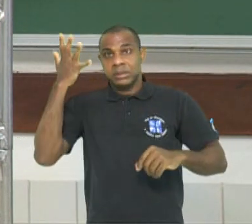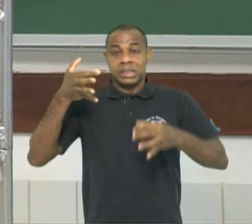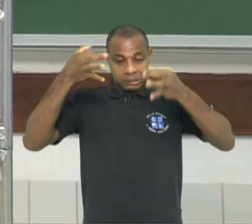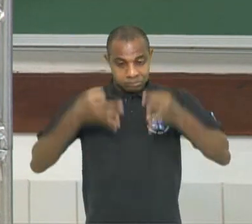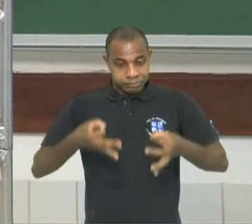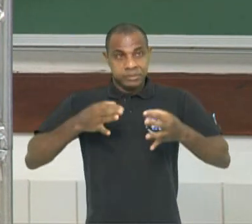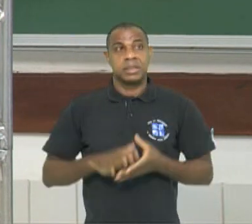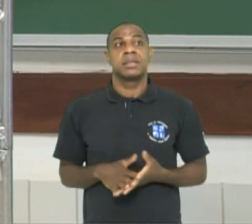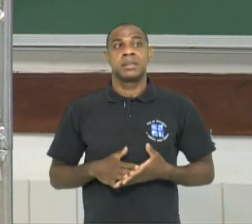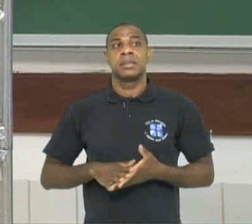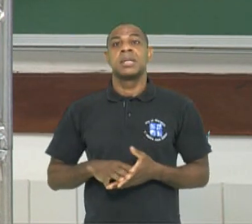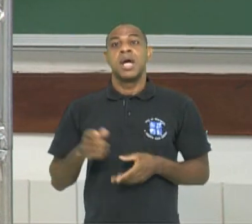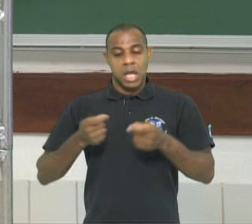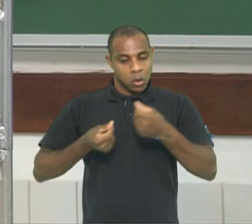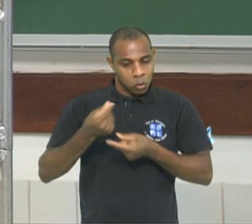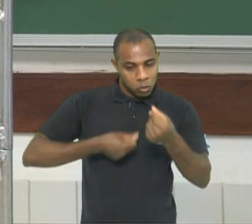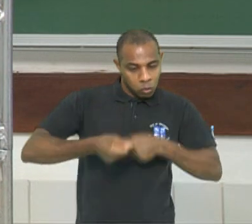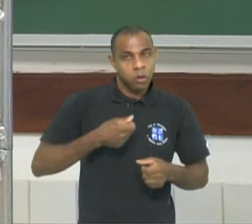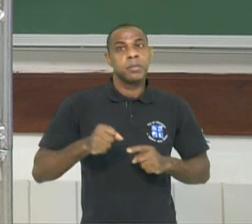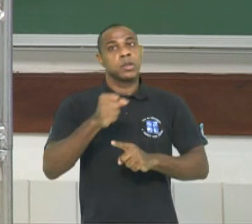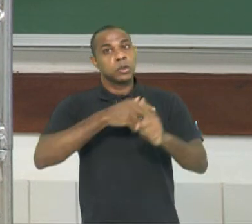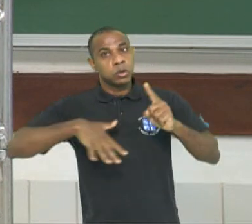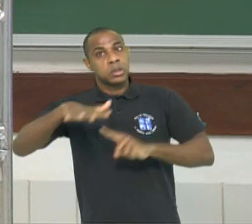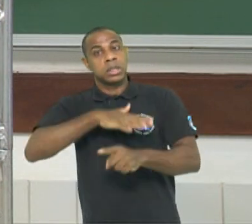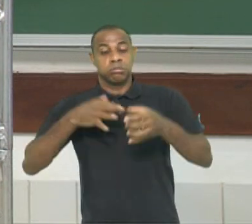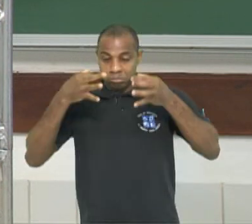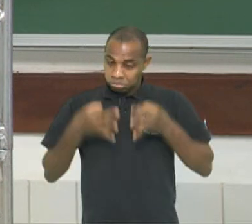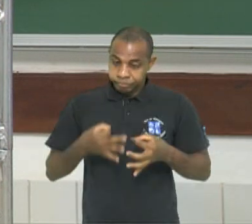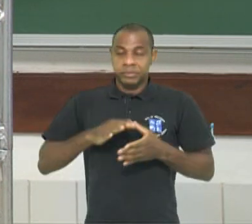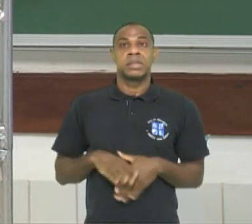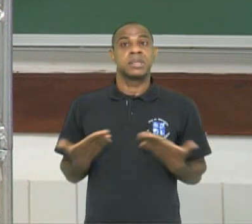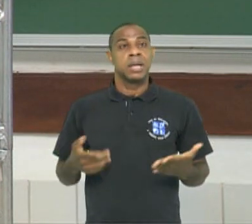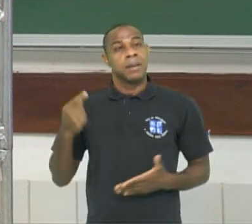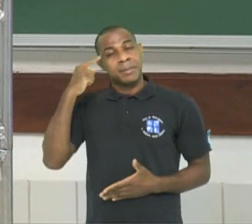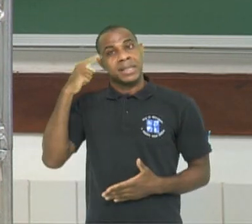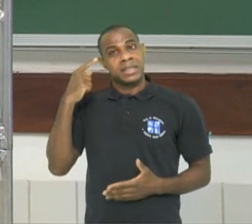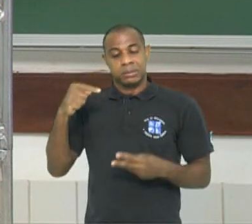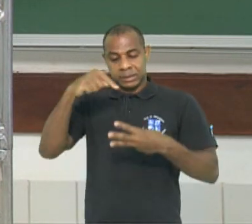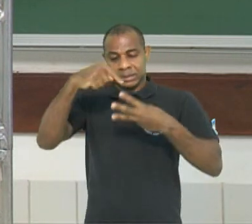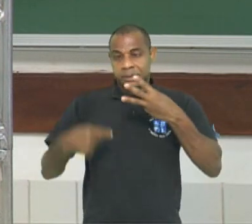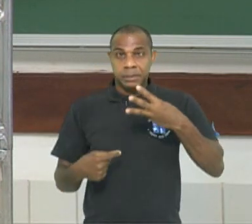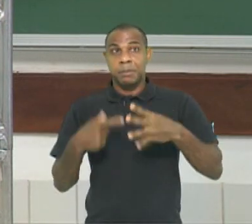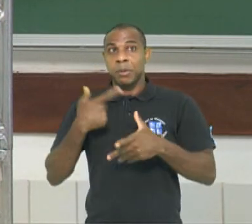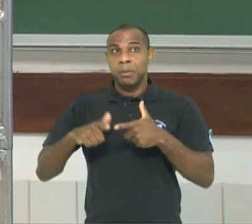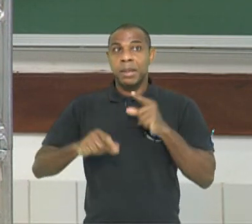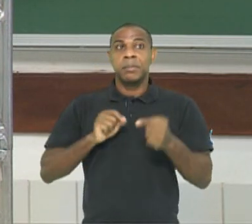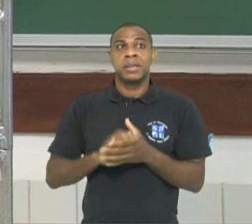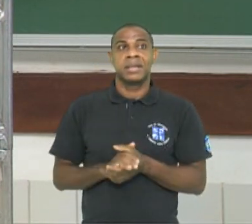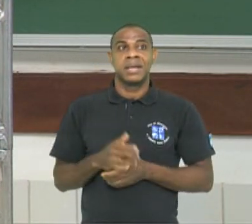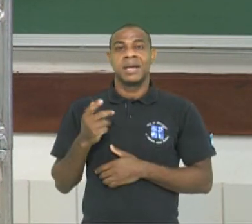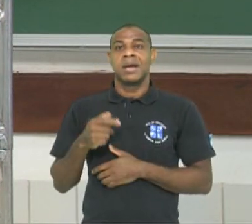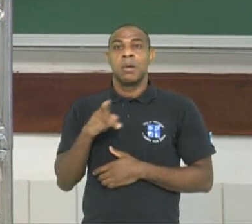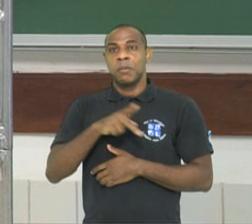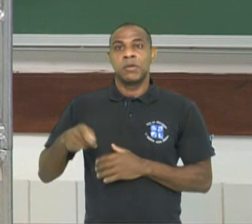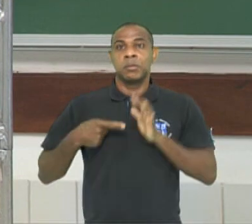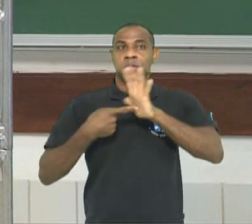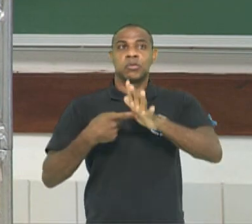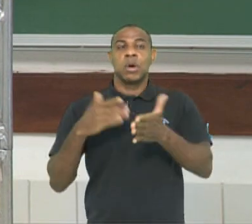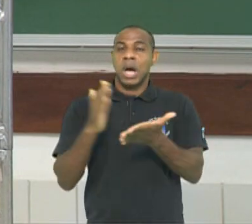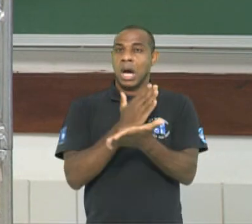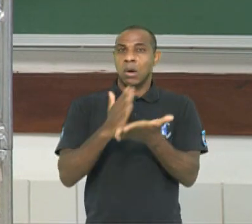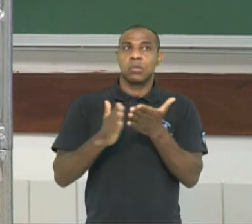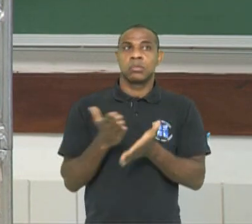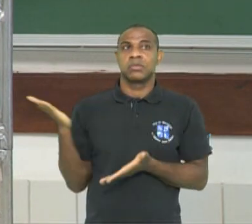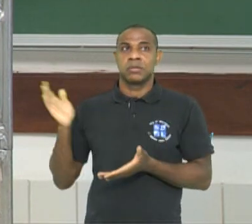aconteça, econômico e social. Agora, pensando então esses 3 problemas, eu citei alguns aqui que eu queria comentar